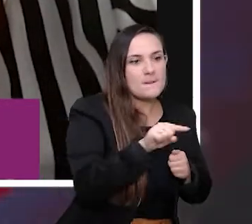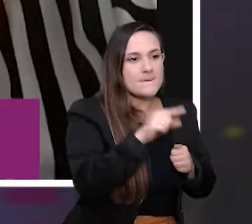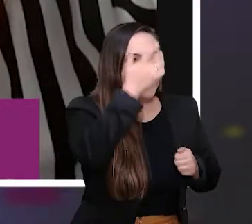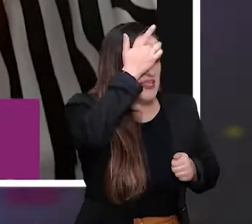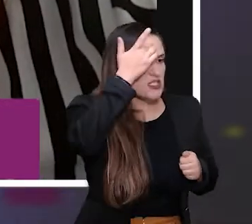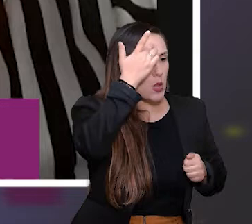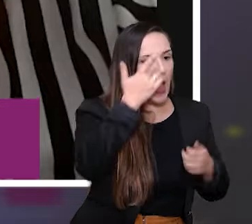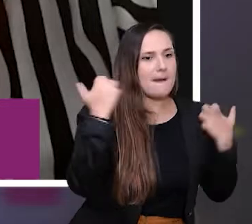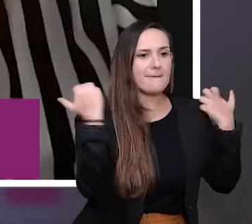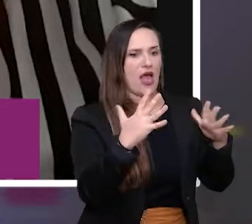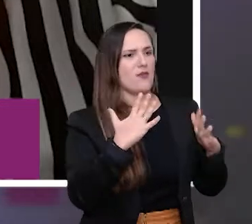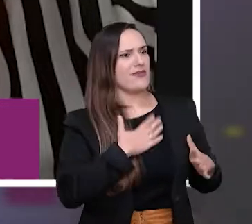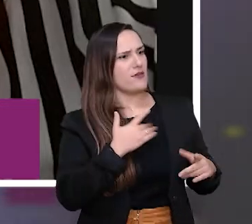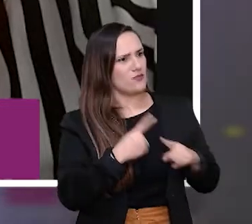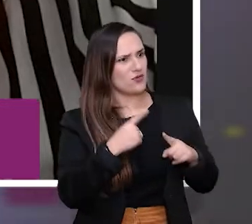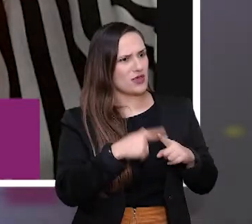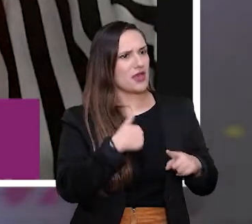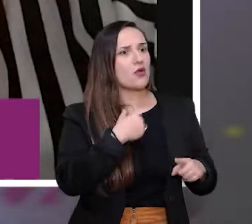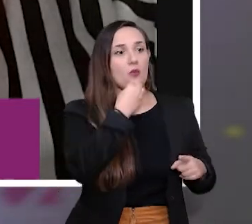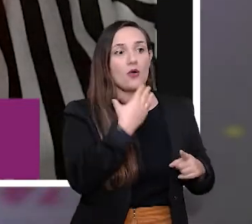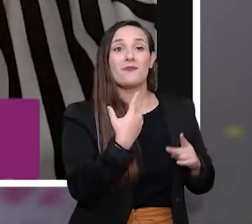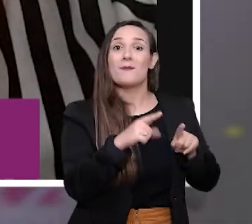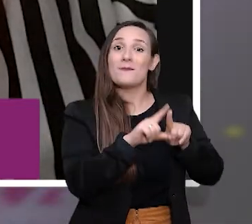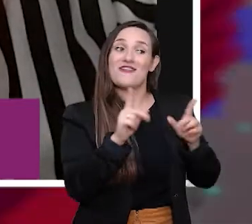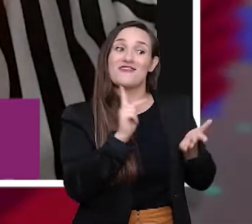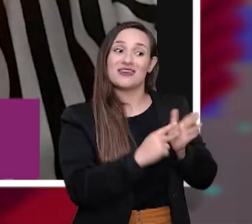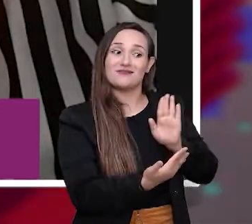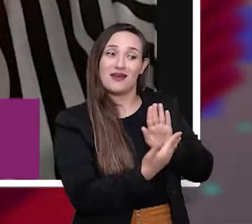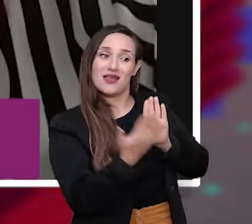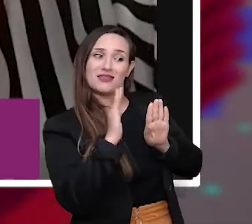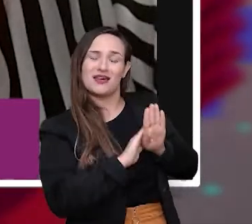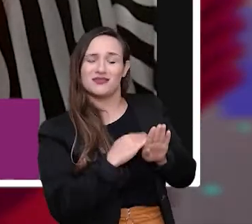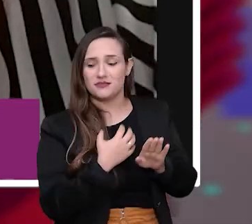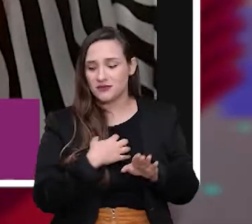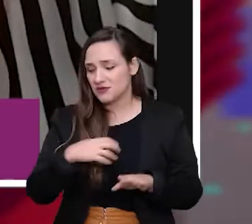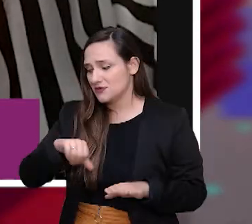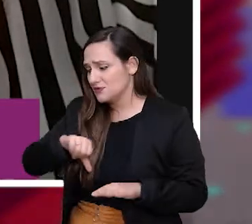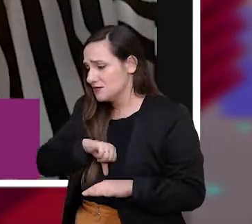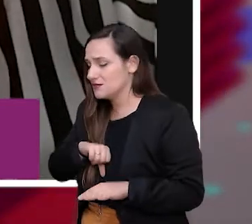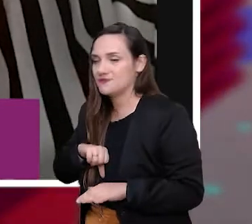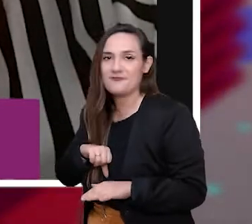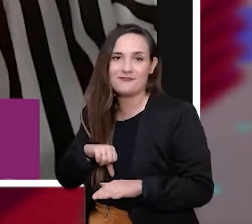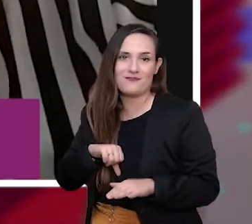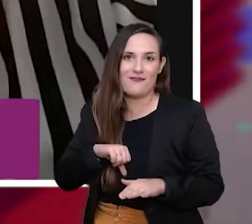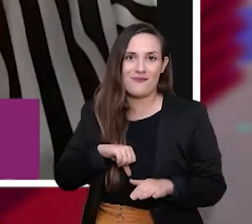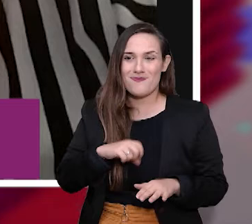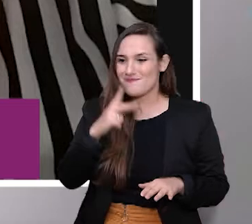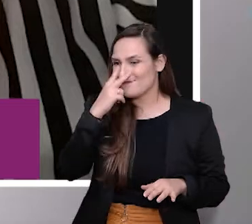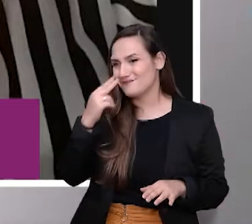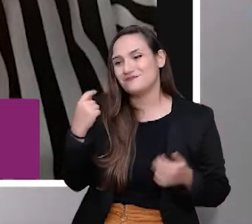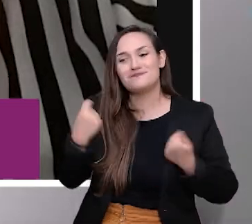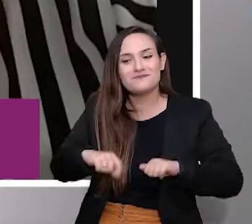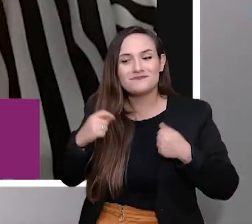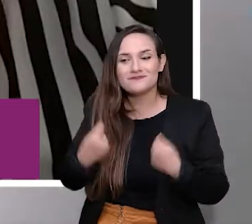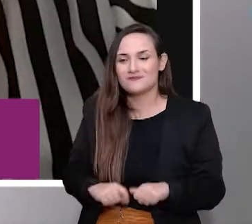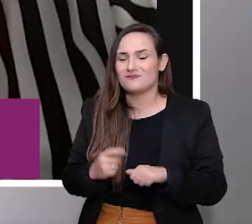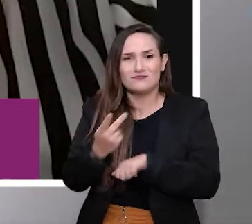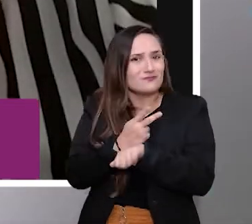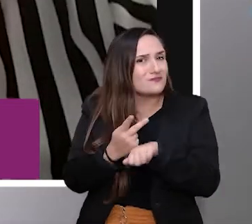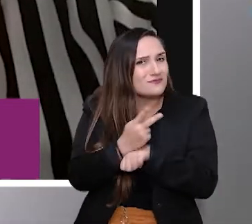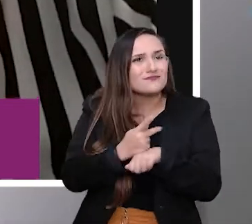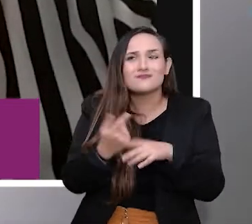é exatamente inversamente proporcional a autoestima baixa, tá? Porque então a pessoa precisa se